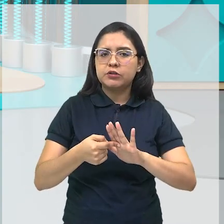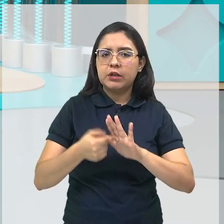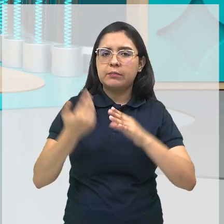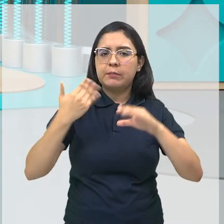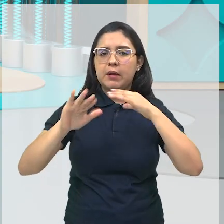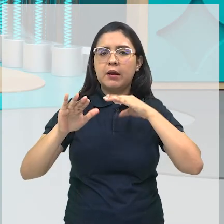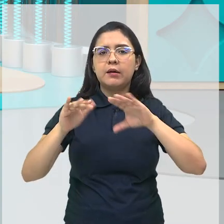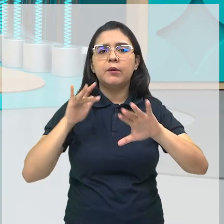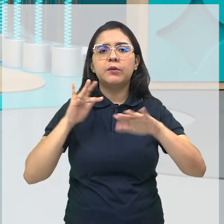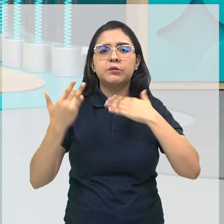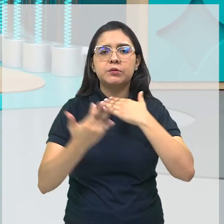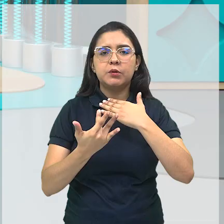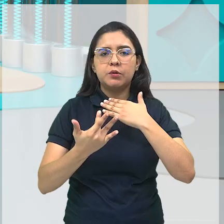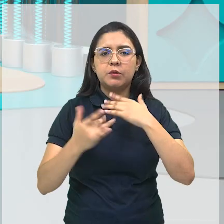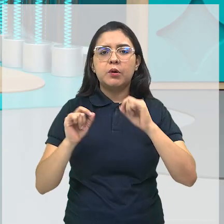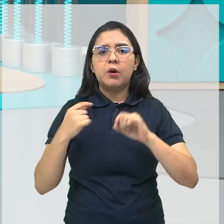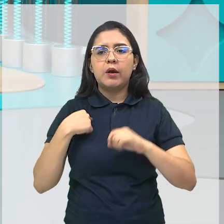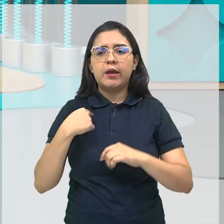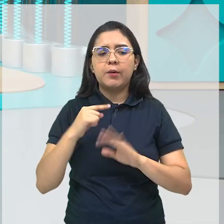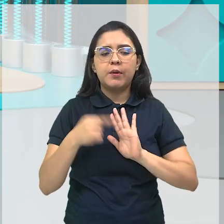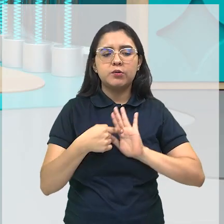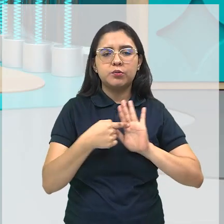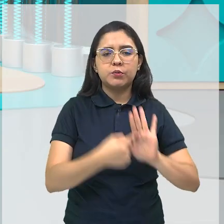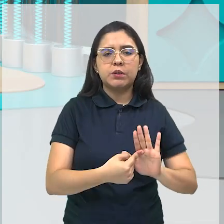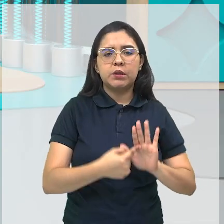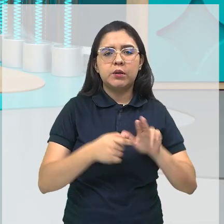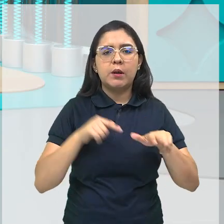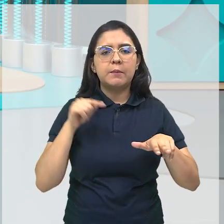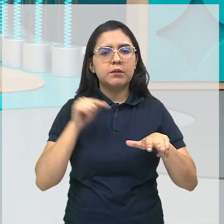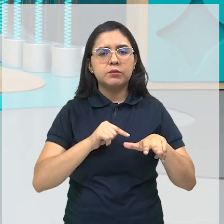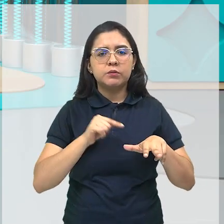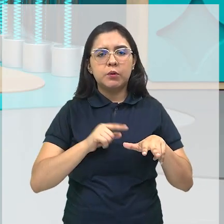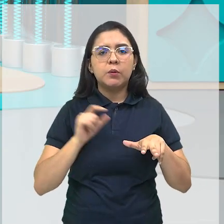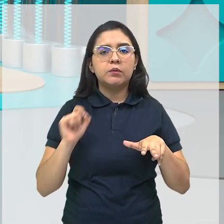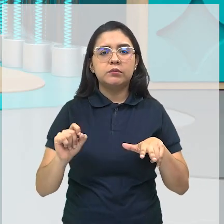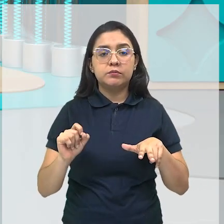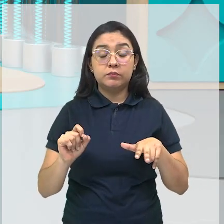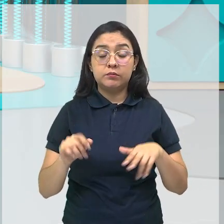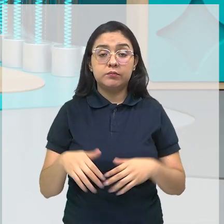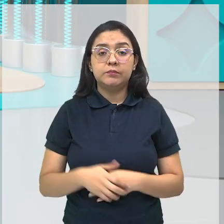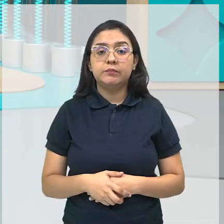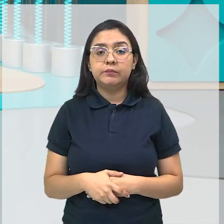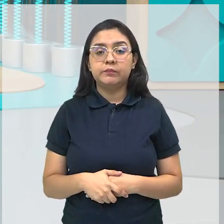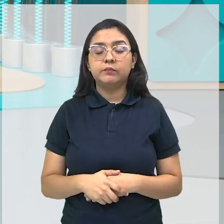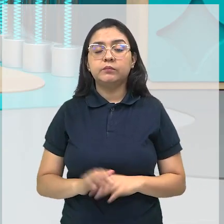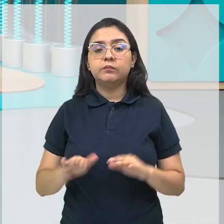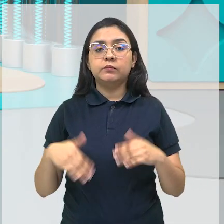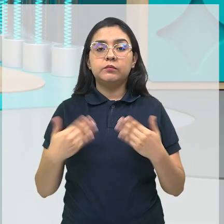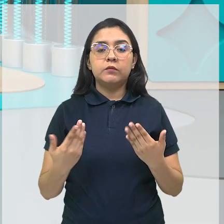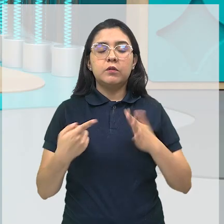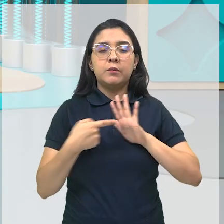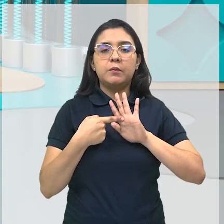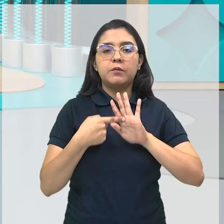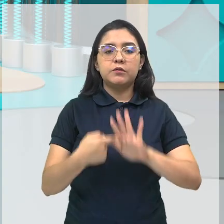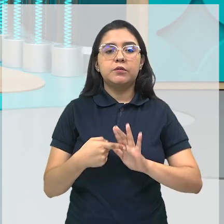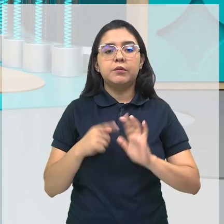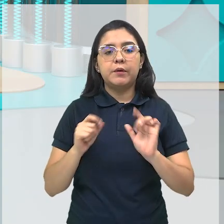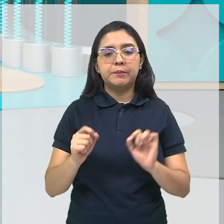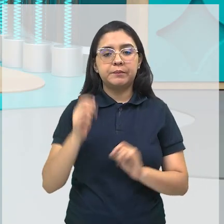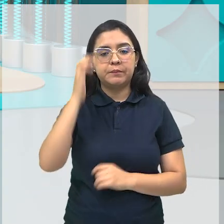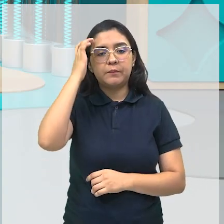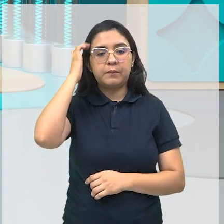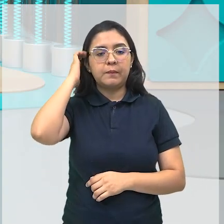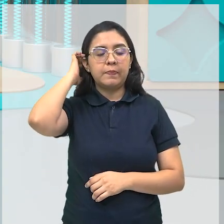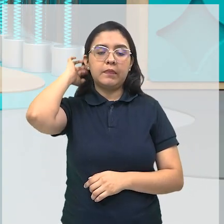rede social, olha aqui eu ajudando a pessoa e não está fazendo nada, ou então para mostrar ali